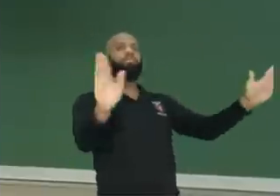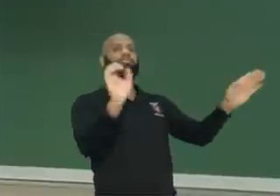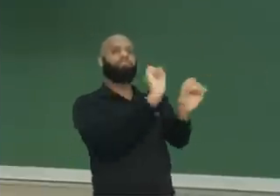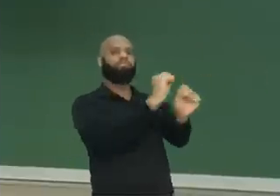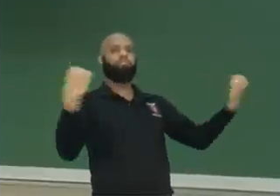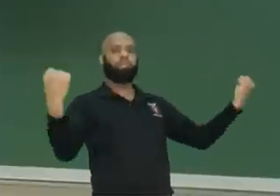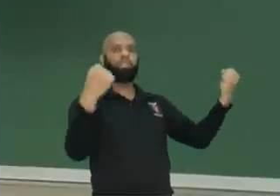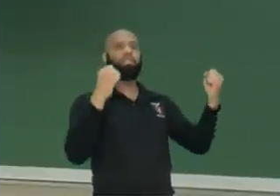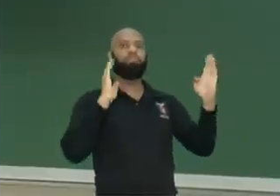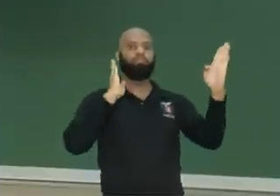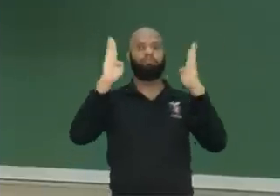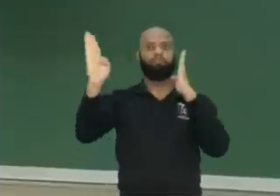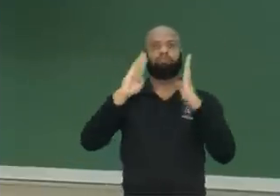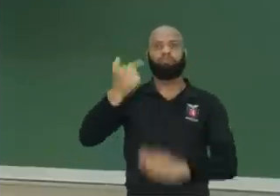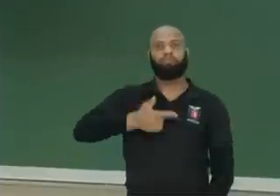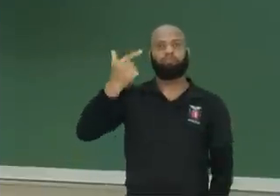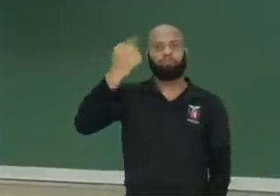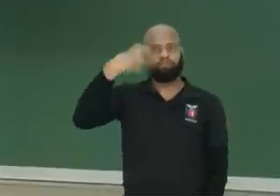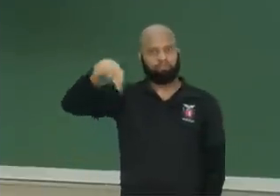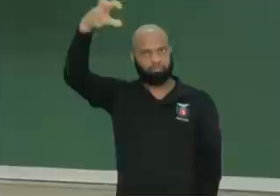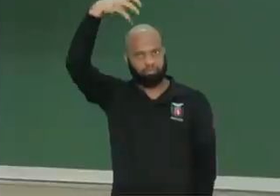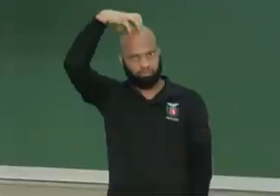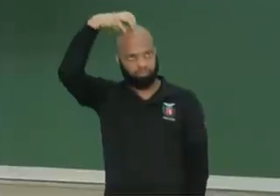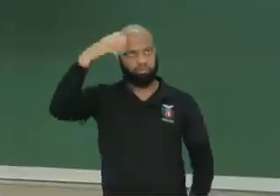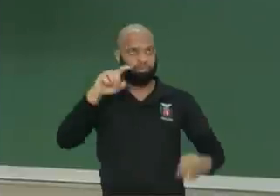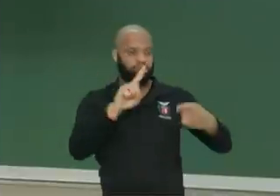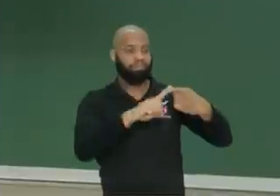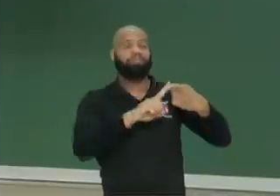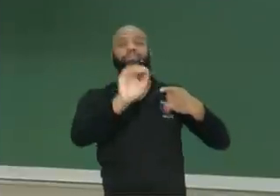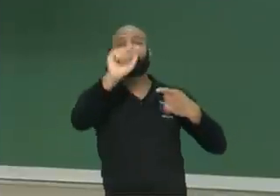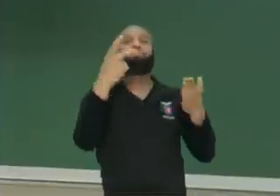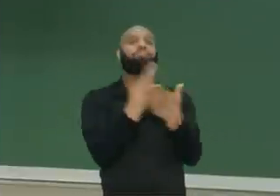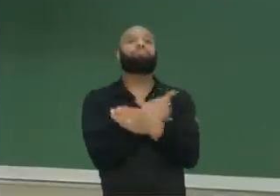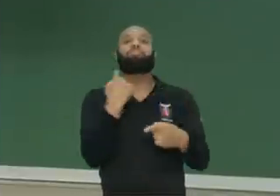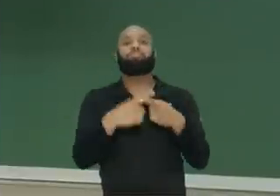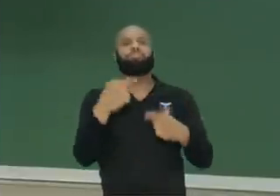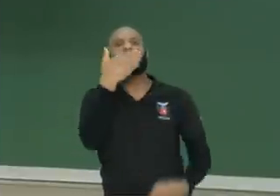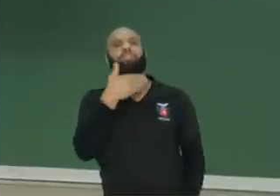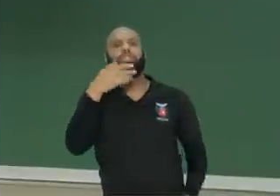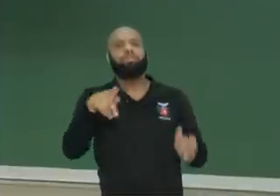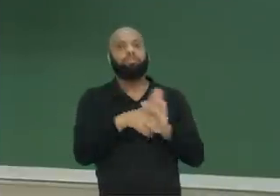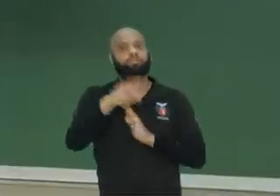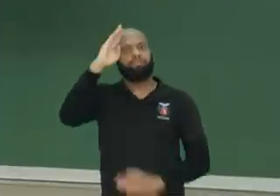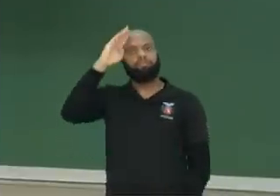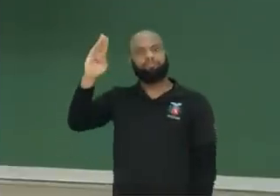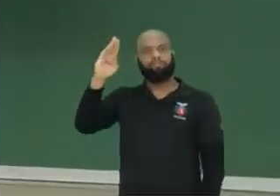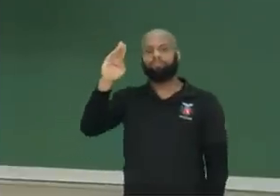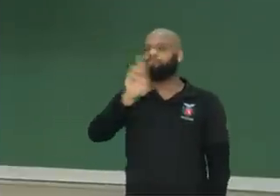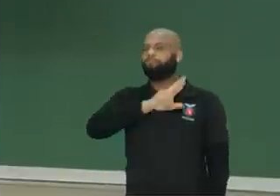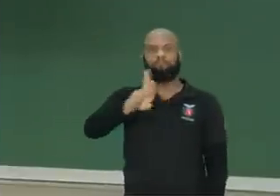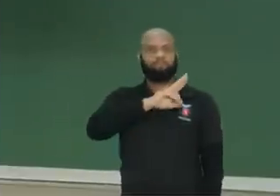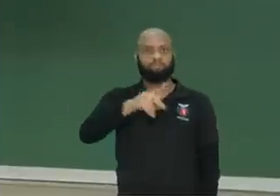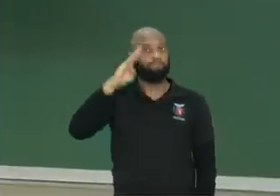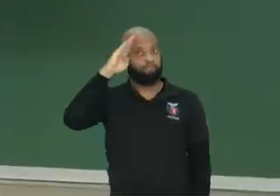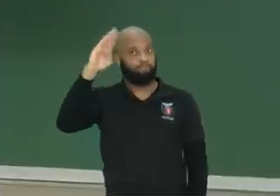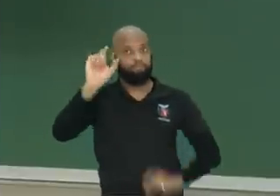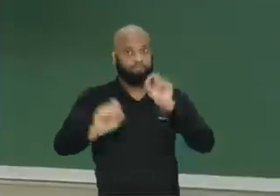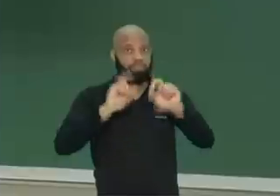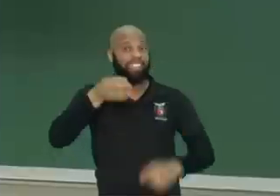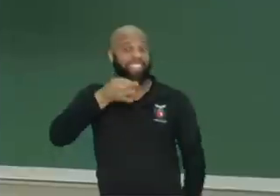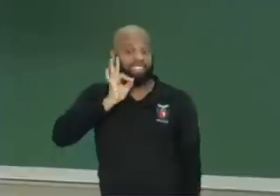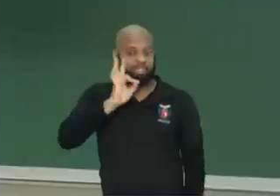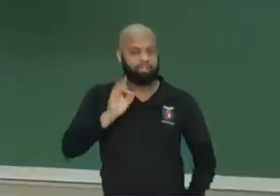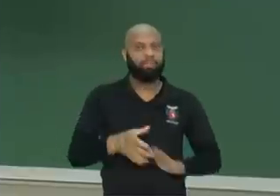Brasil durante o Segundo Reinado. A alternativa A, ela está errada, porque o açúcar não foi o nosso principal produto foi o